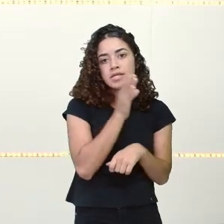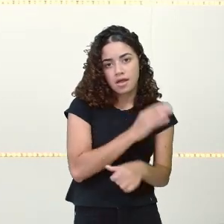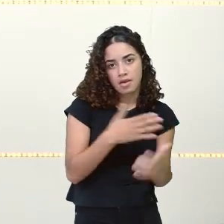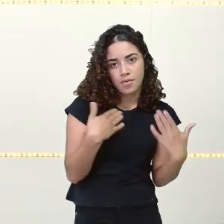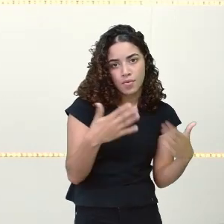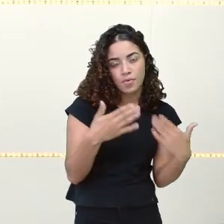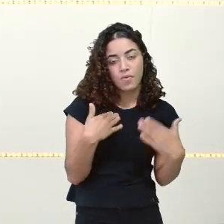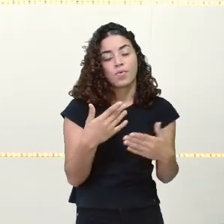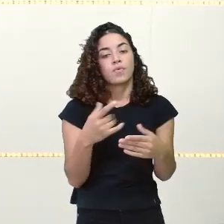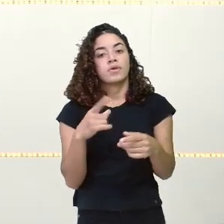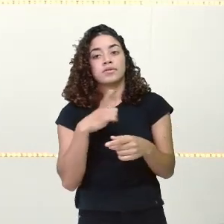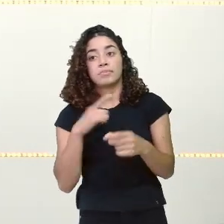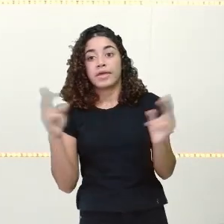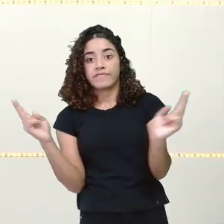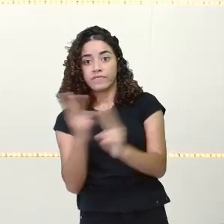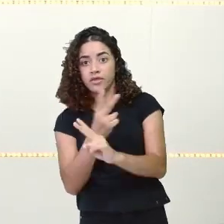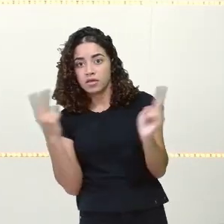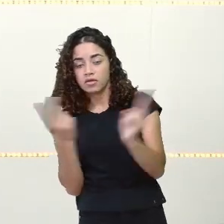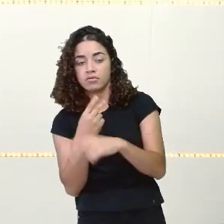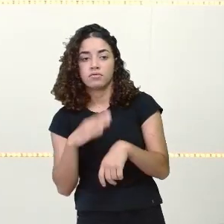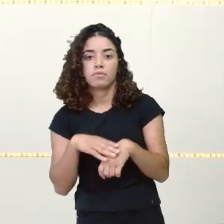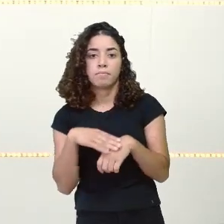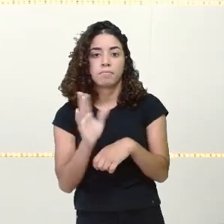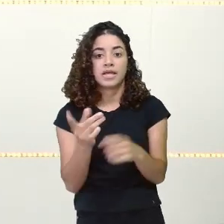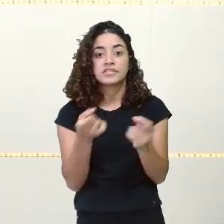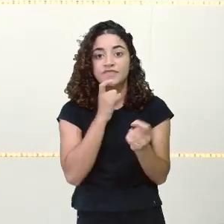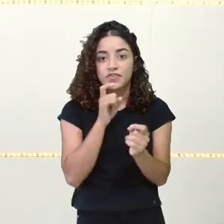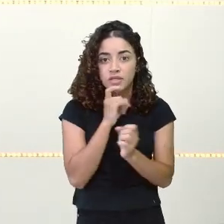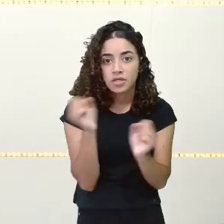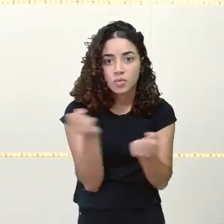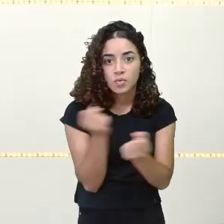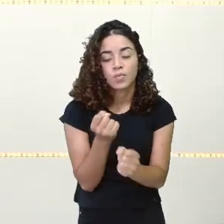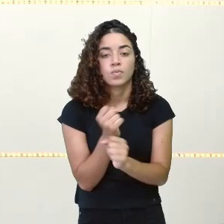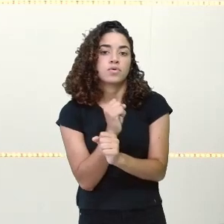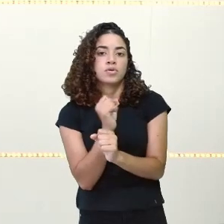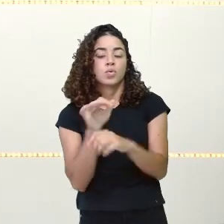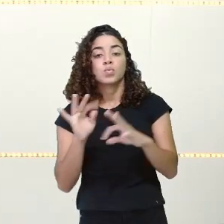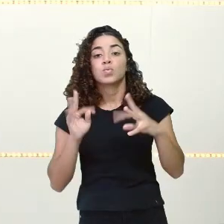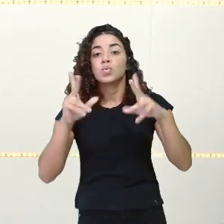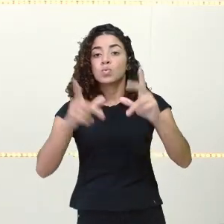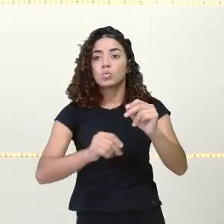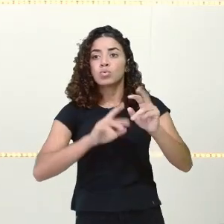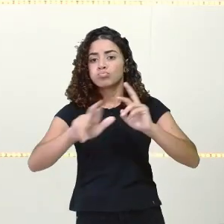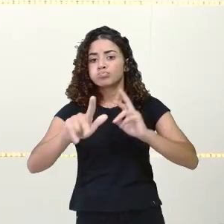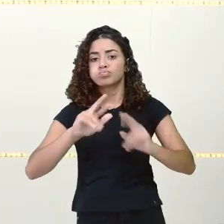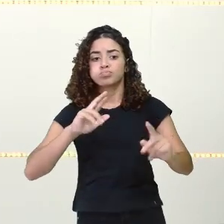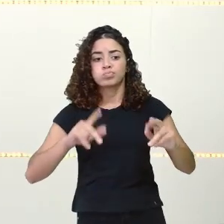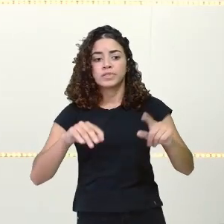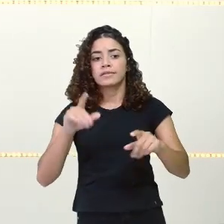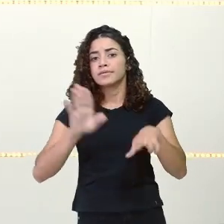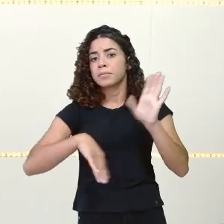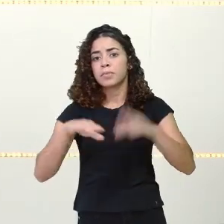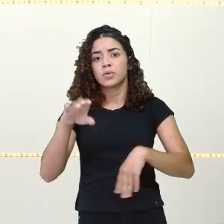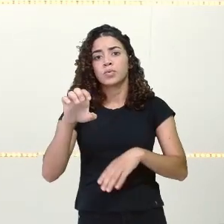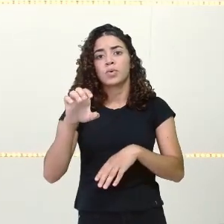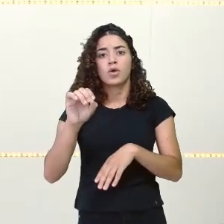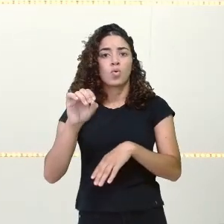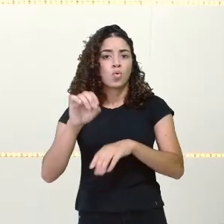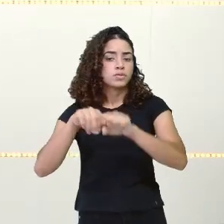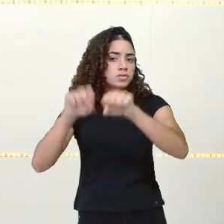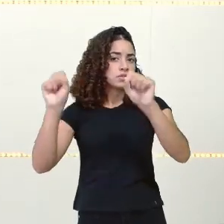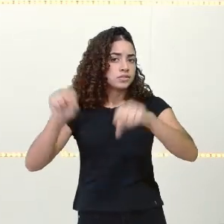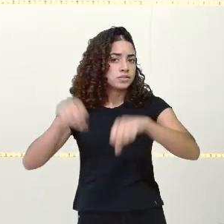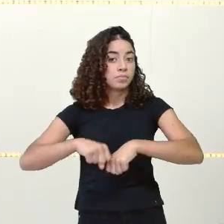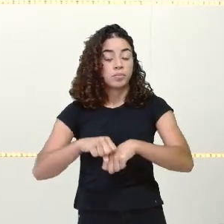que recebem mais vento, tem outros que recebem mais frio e tudo isso varia de ecossistema para o outro. Lembra,